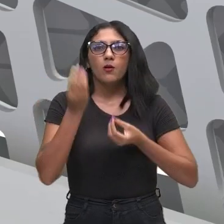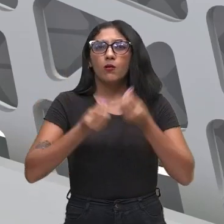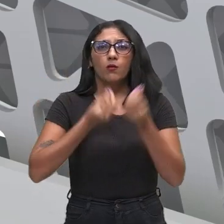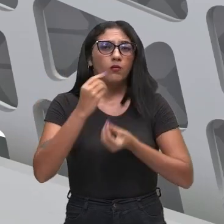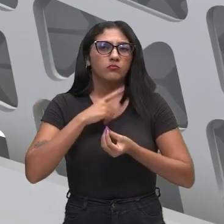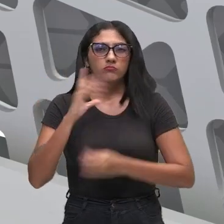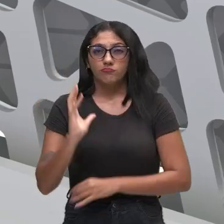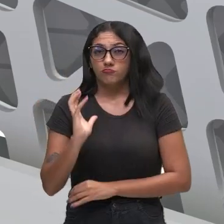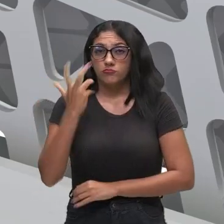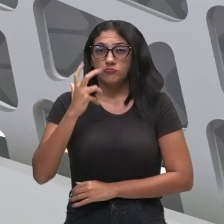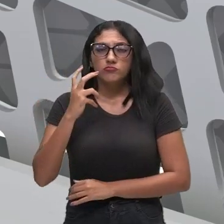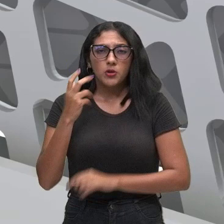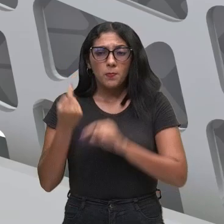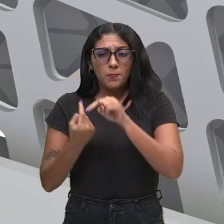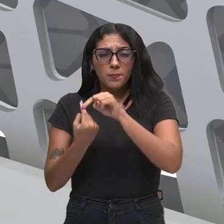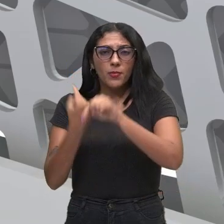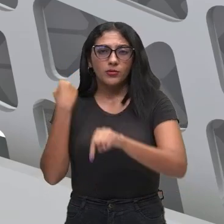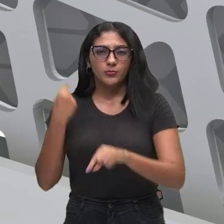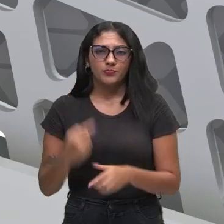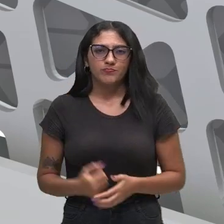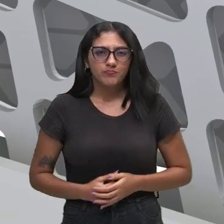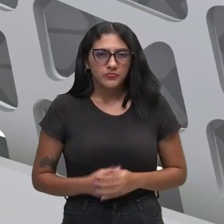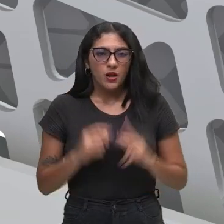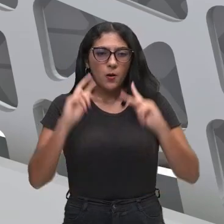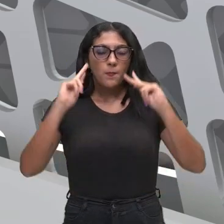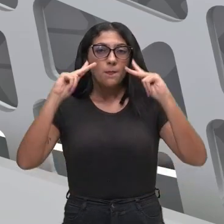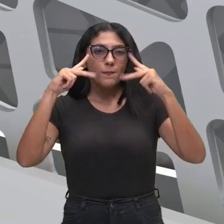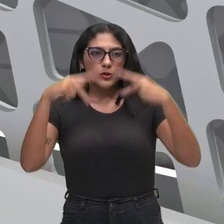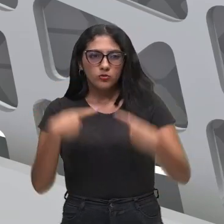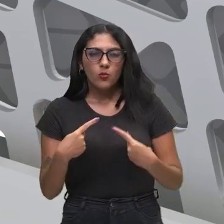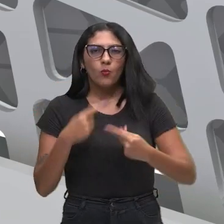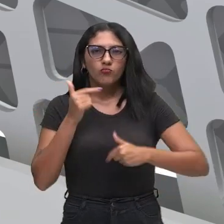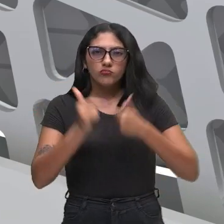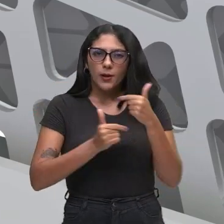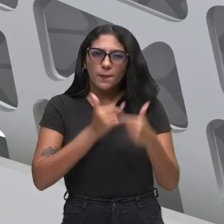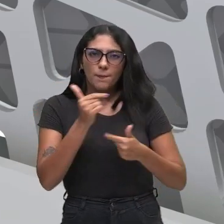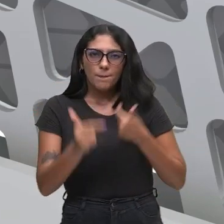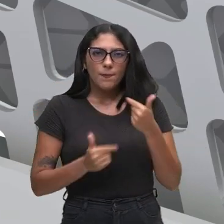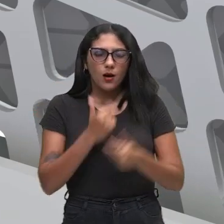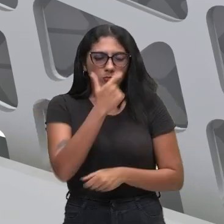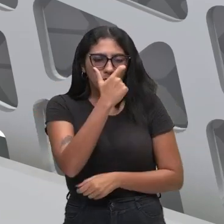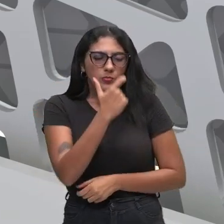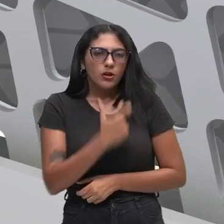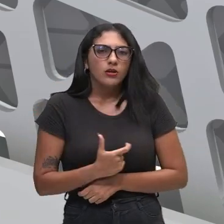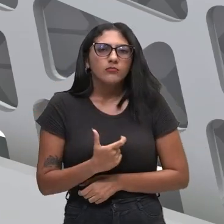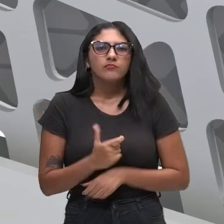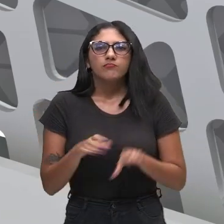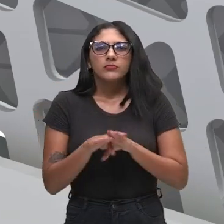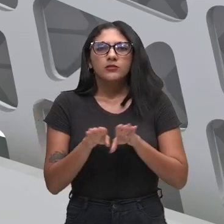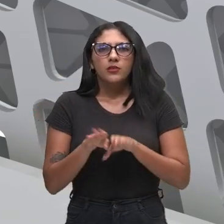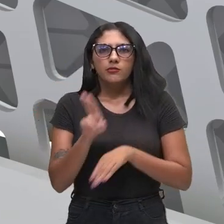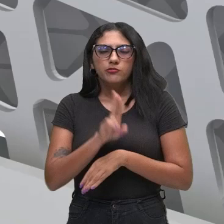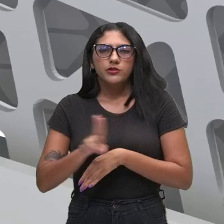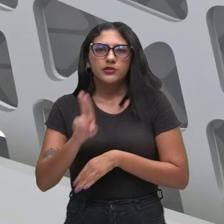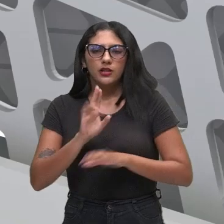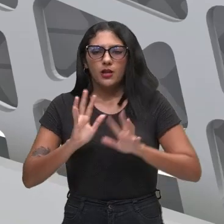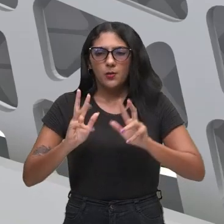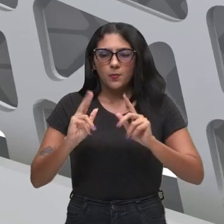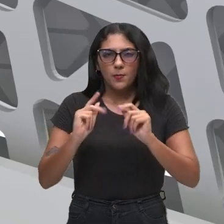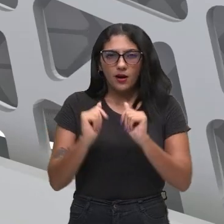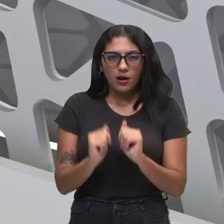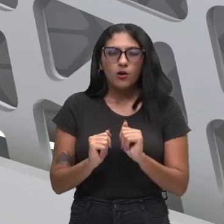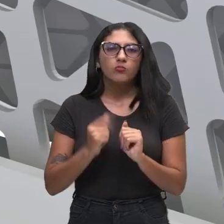naquela época, o homem, a força do homem e a utilização das mãos